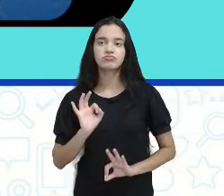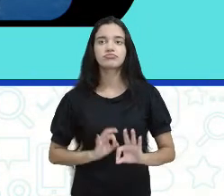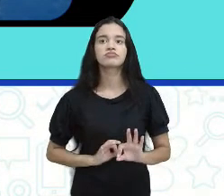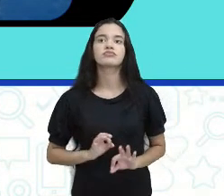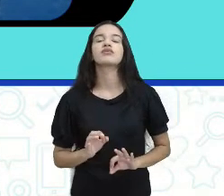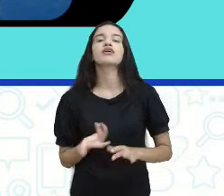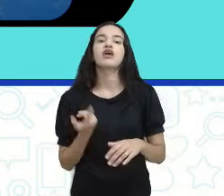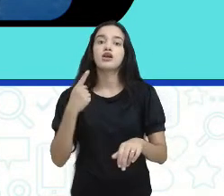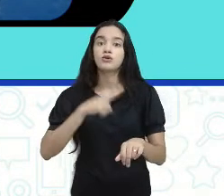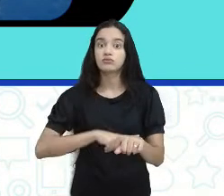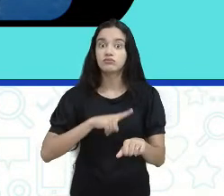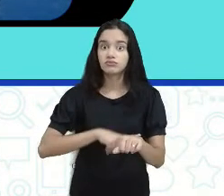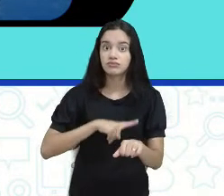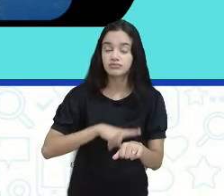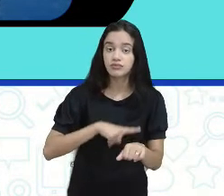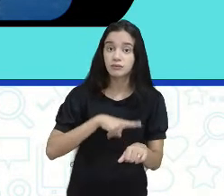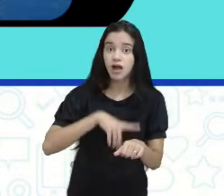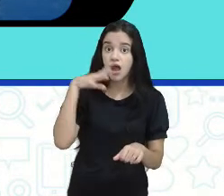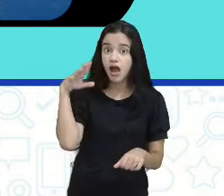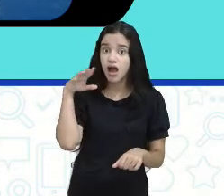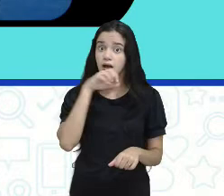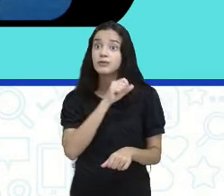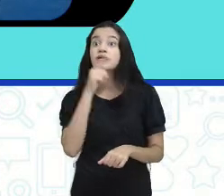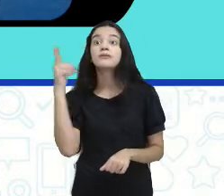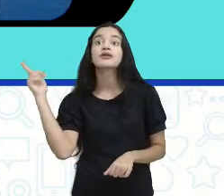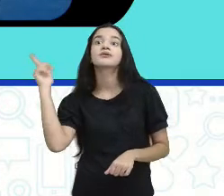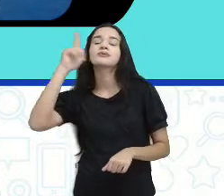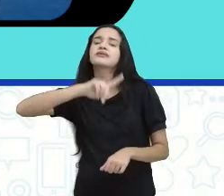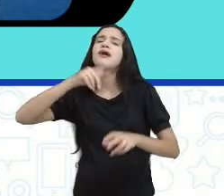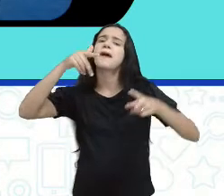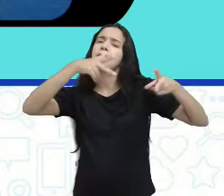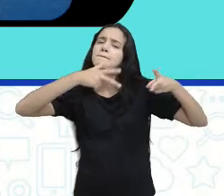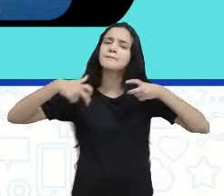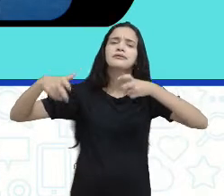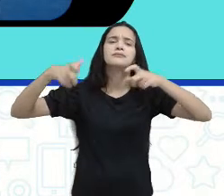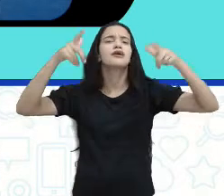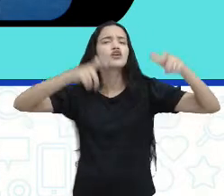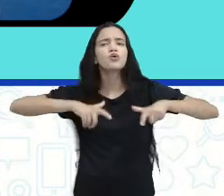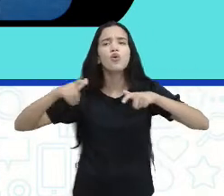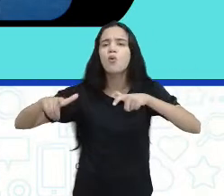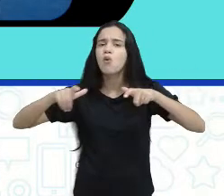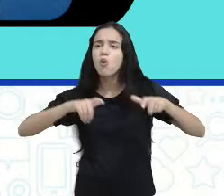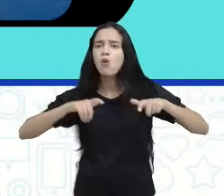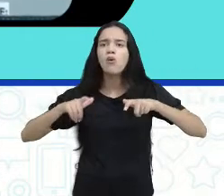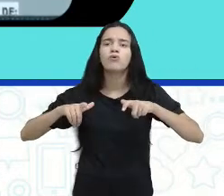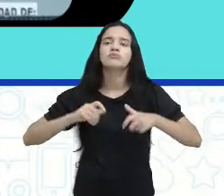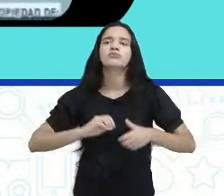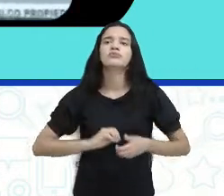e um tempo de reação aí também muito bom, né? Pra você perceber onde tá.